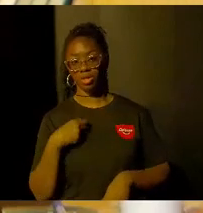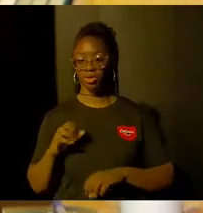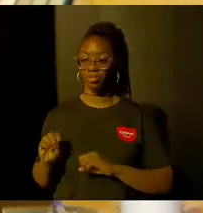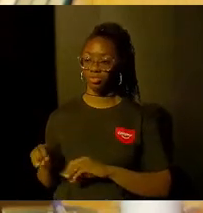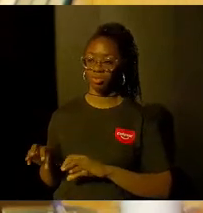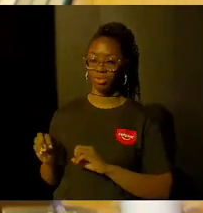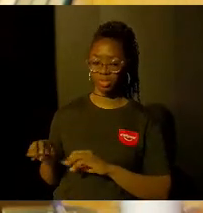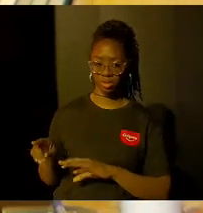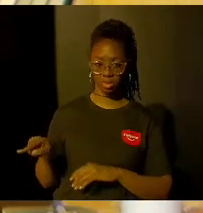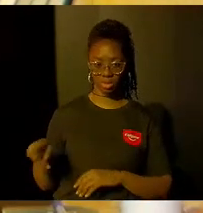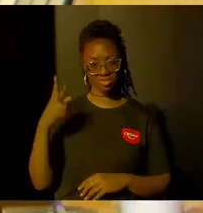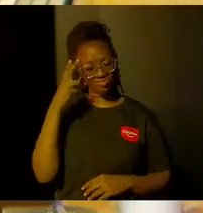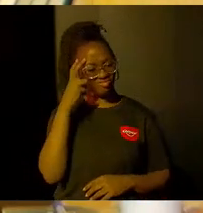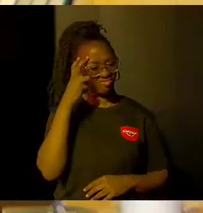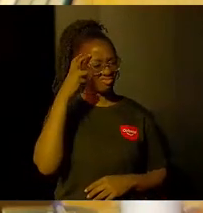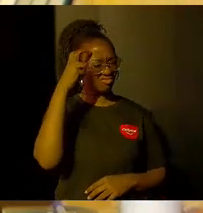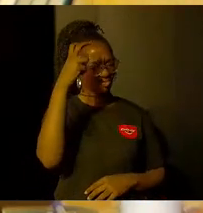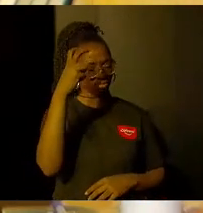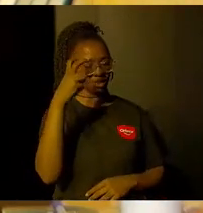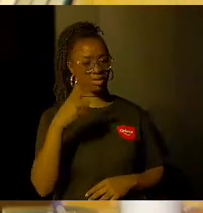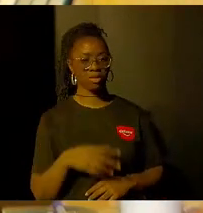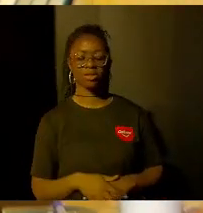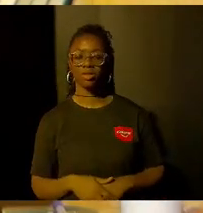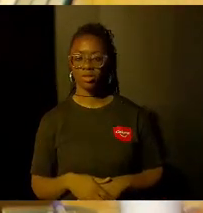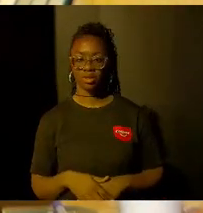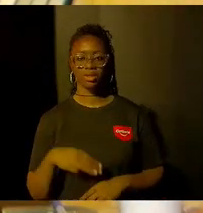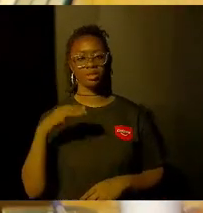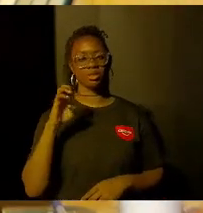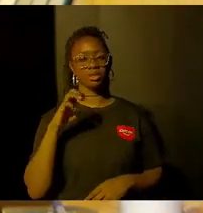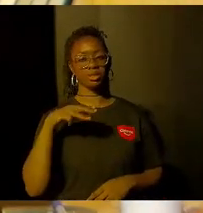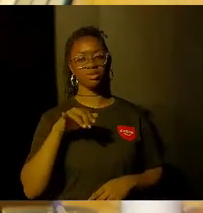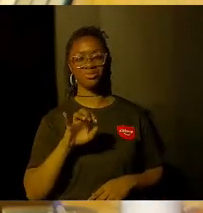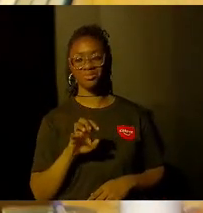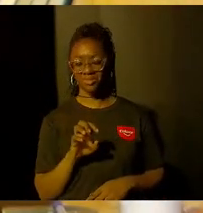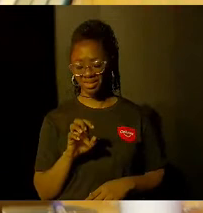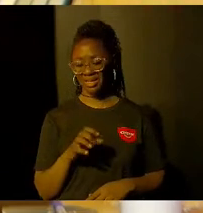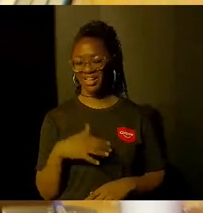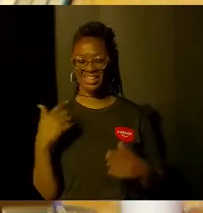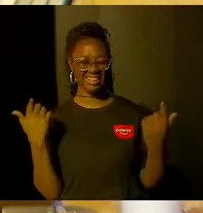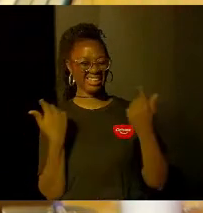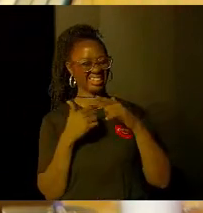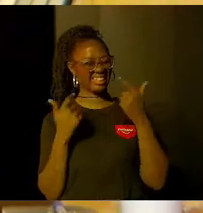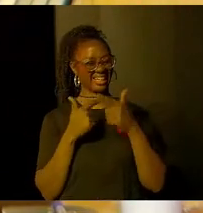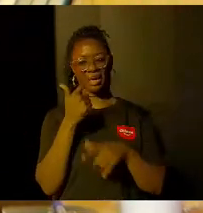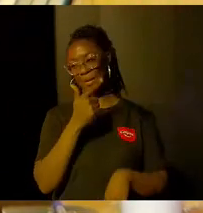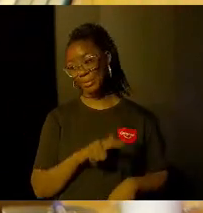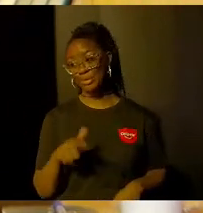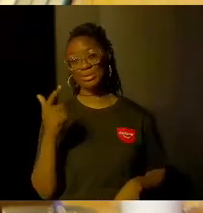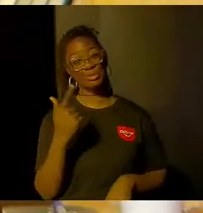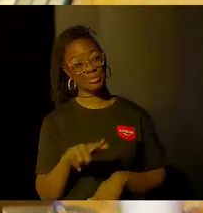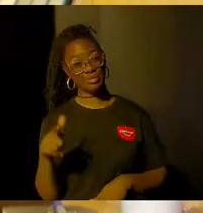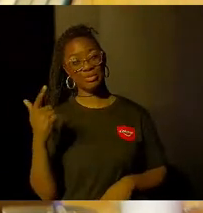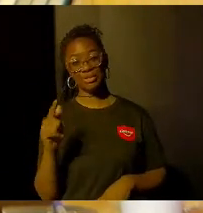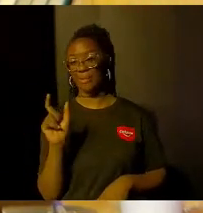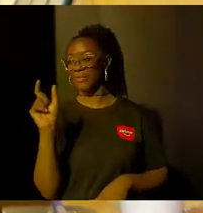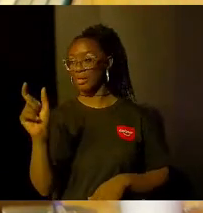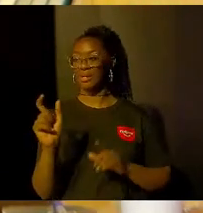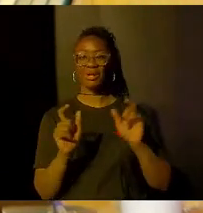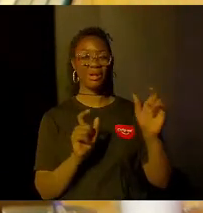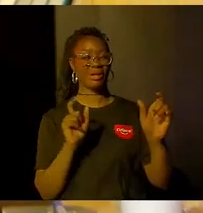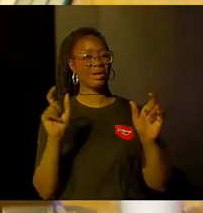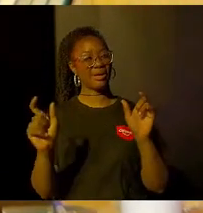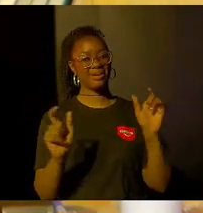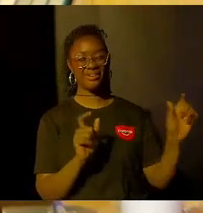muito inteligente ele ia Encantada ao repetir as palavras não sem alguma